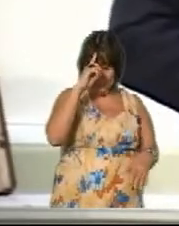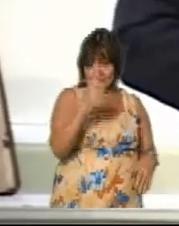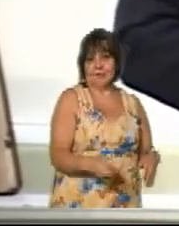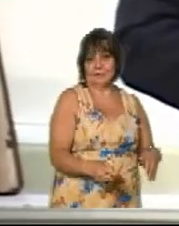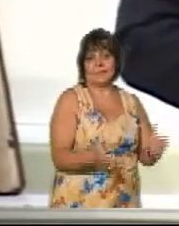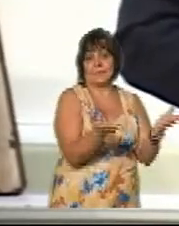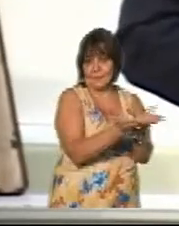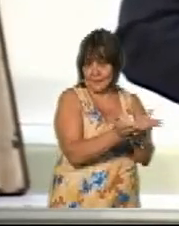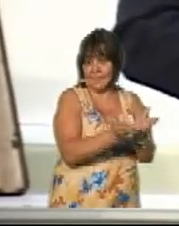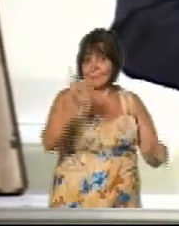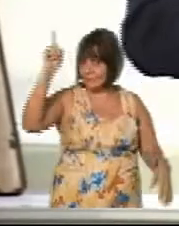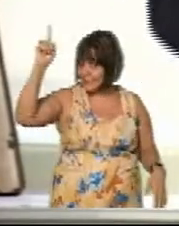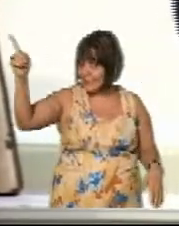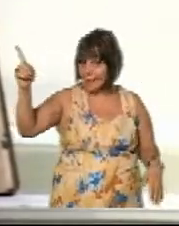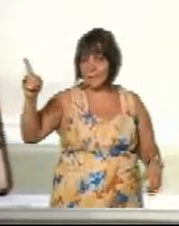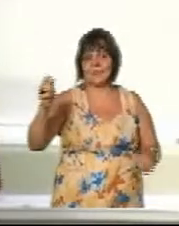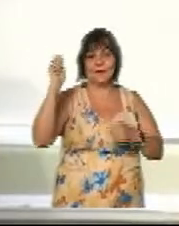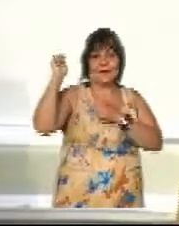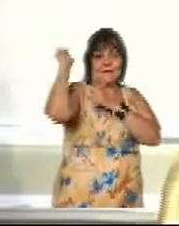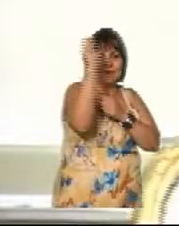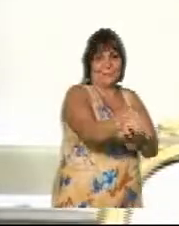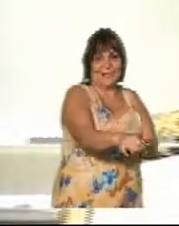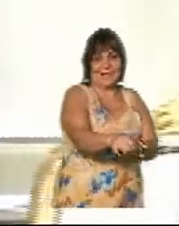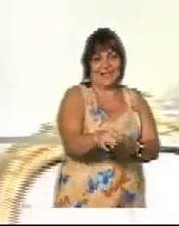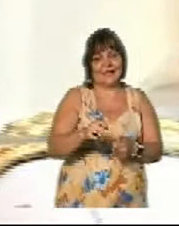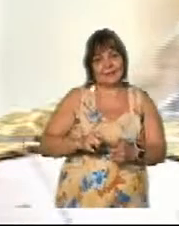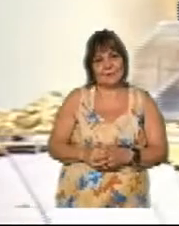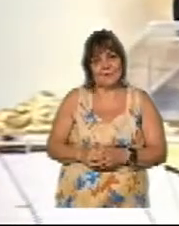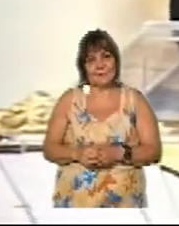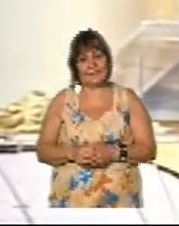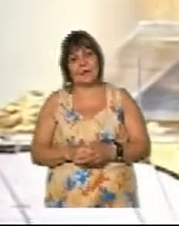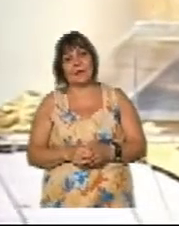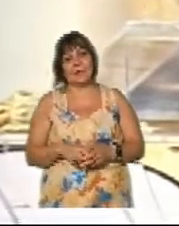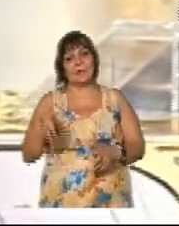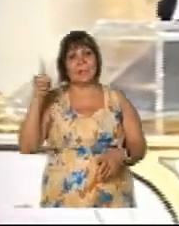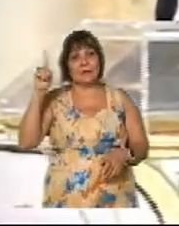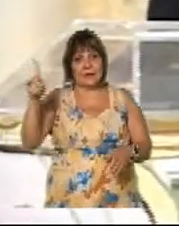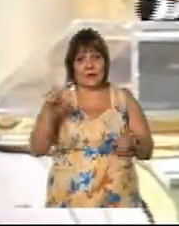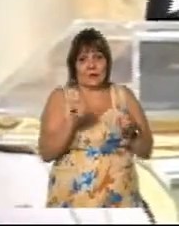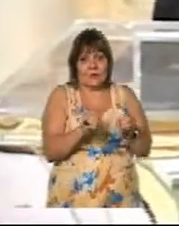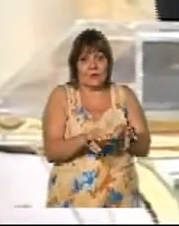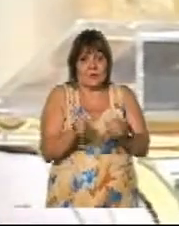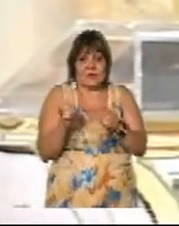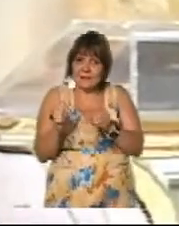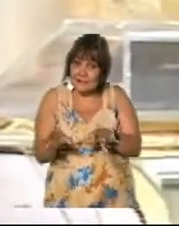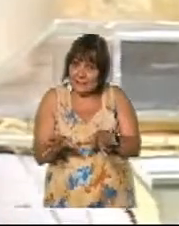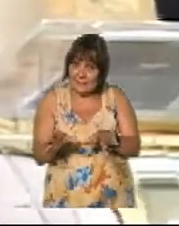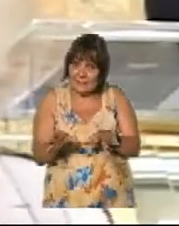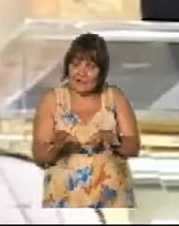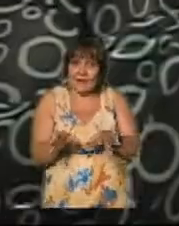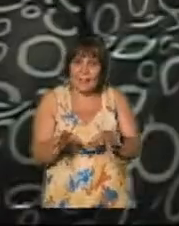redes. Se você lançar a tua rede sobre o que Deus te ensina a respeito de finanças, você